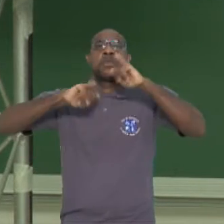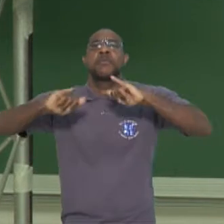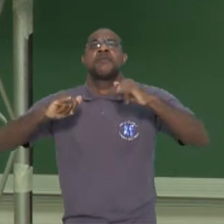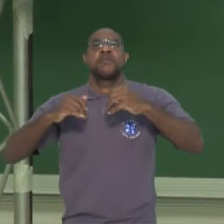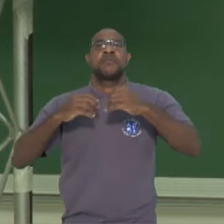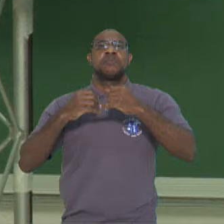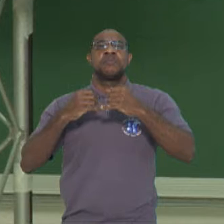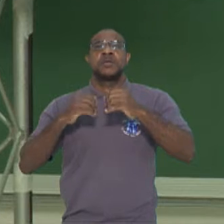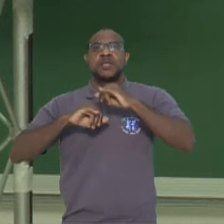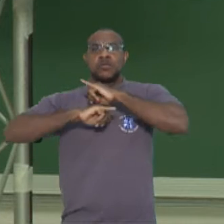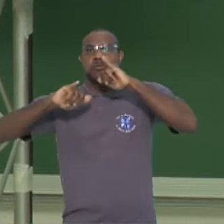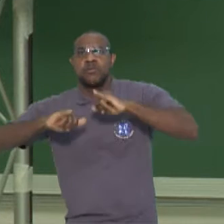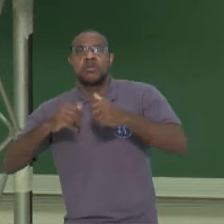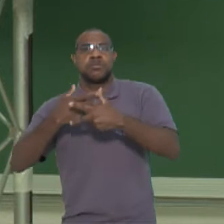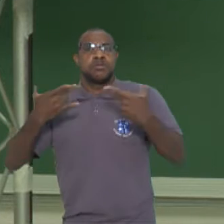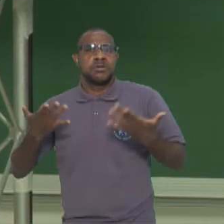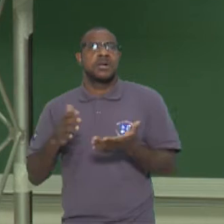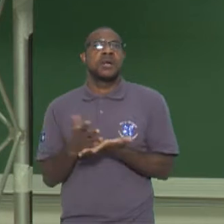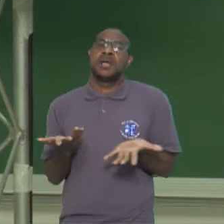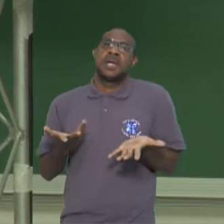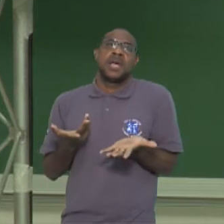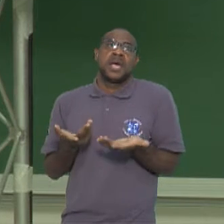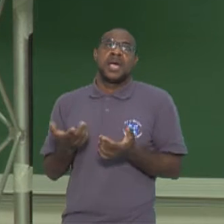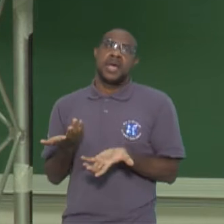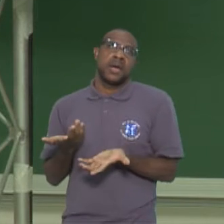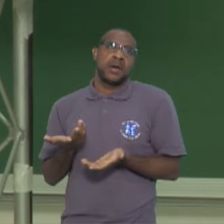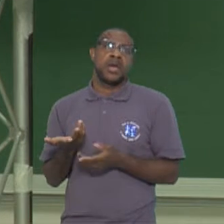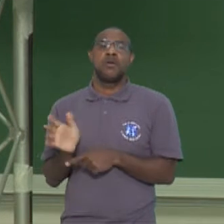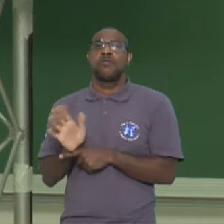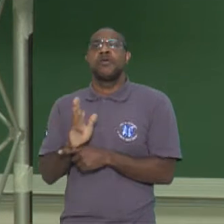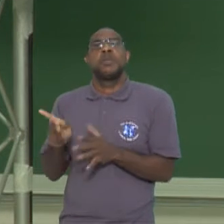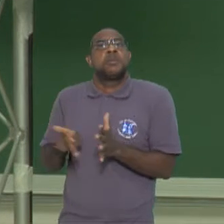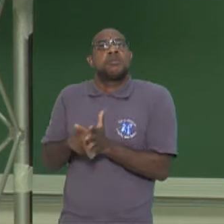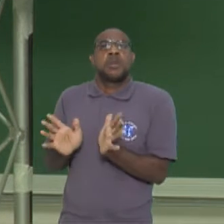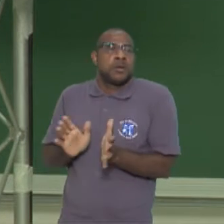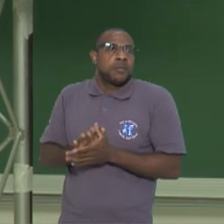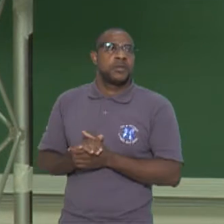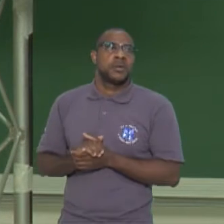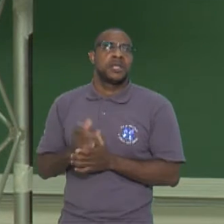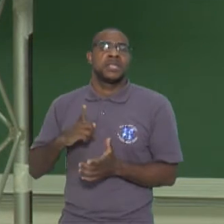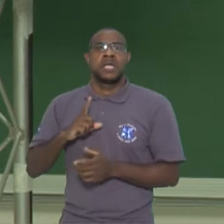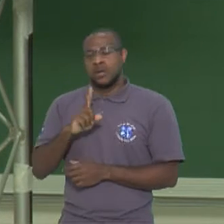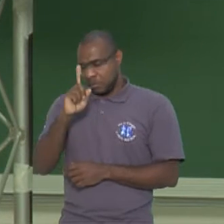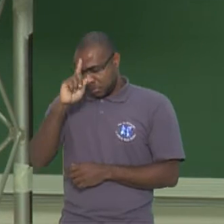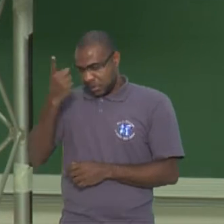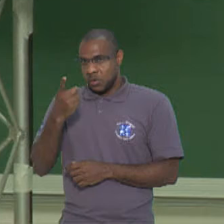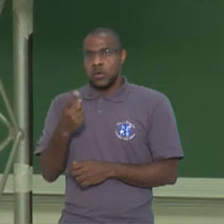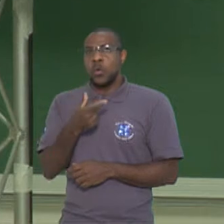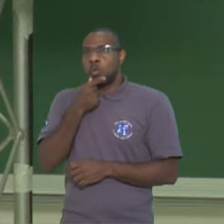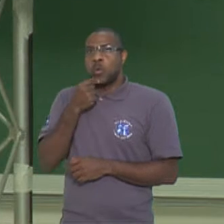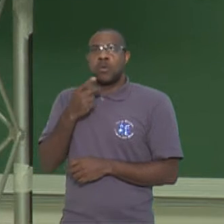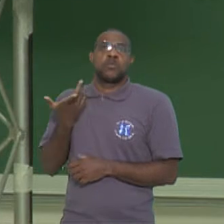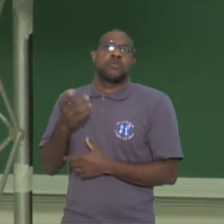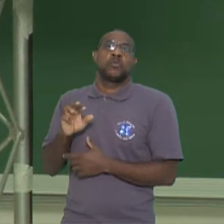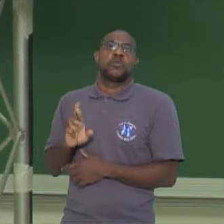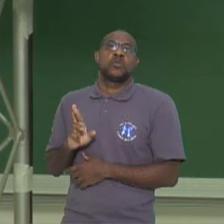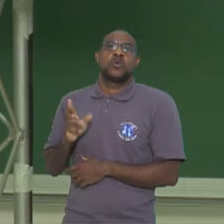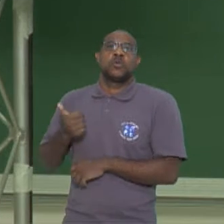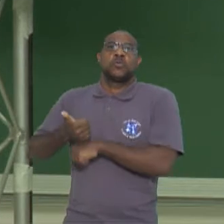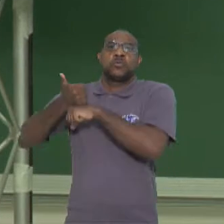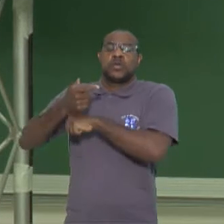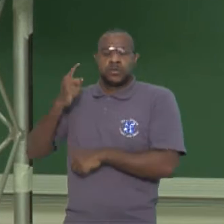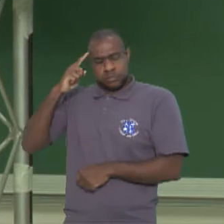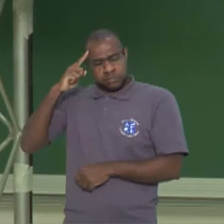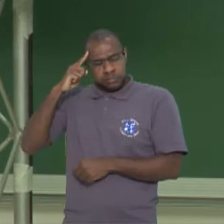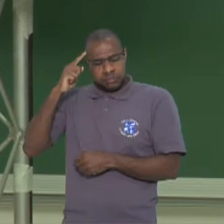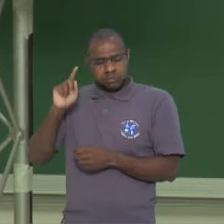fazer de forma independente, ter uma ideia na cabeça, uma câmera, ir lá e construir uma história.